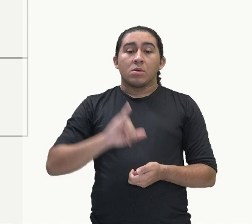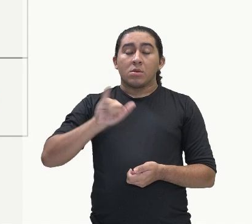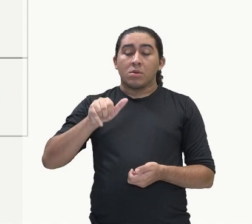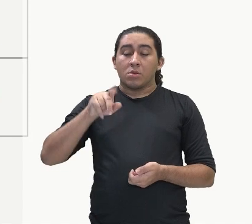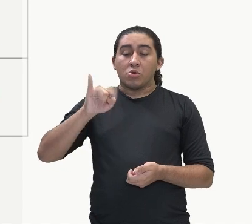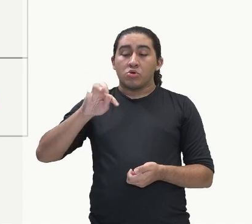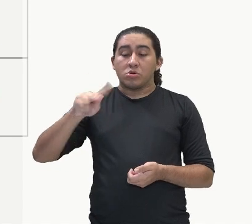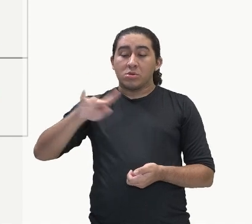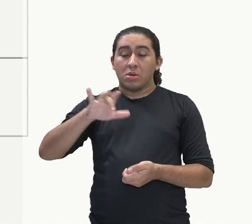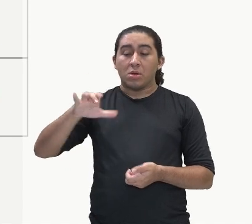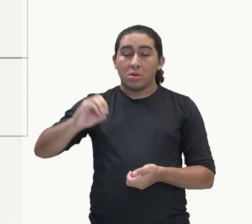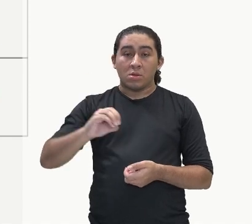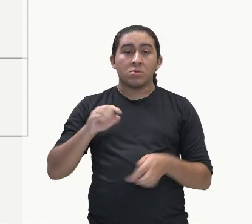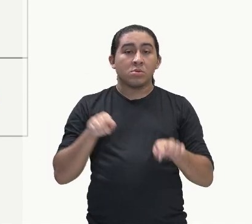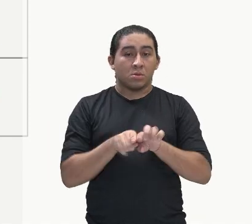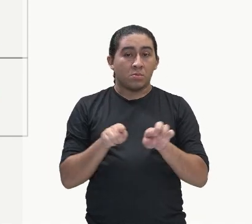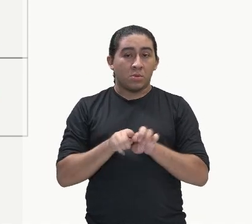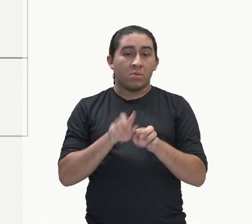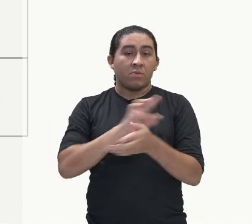Injustiçado, injustiça,